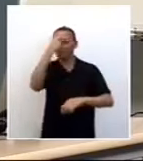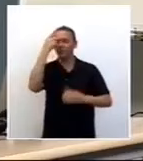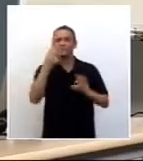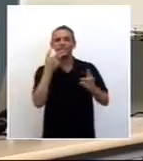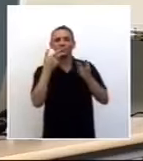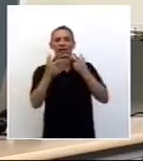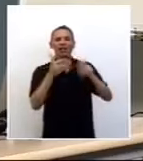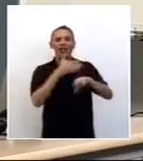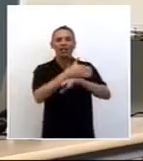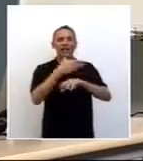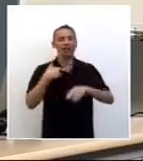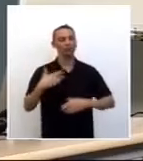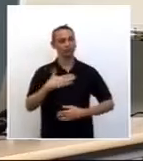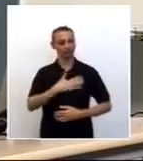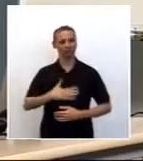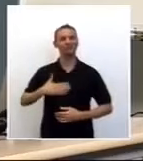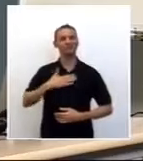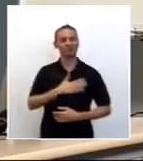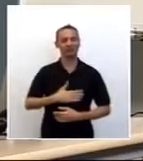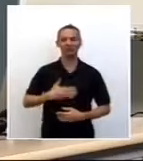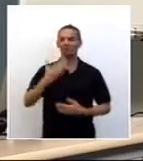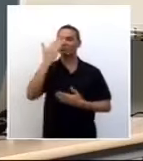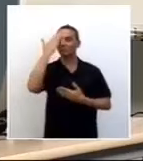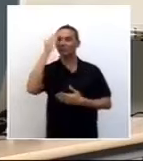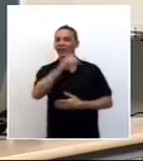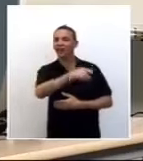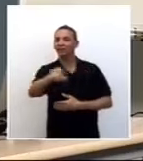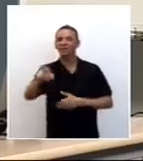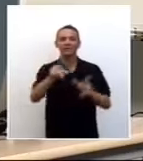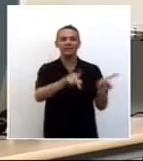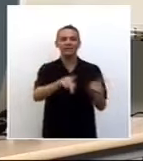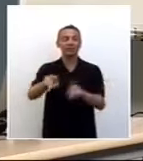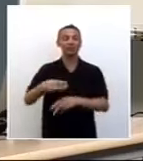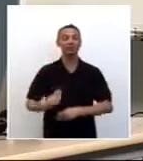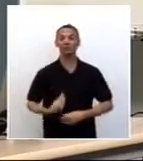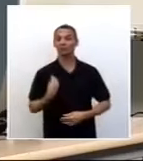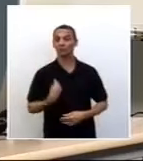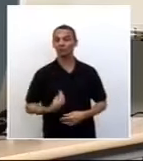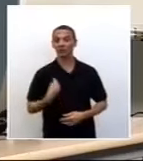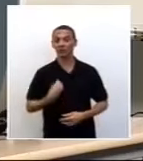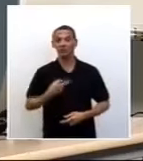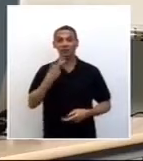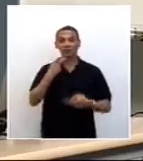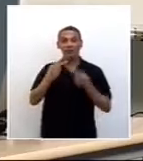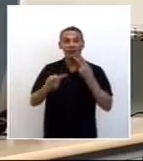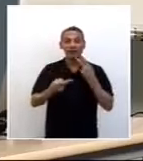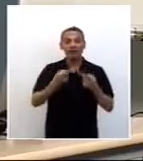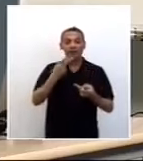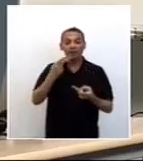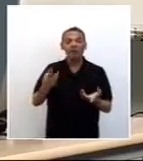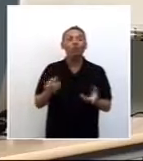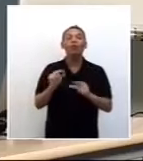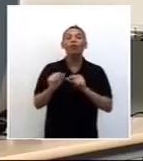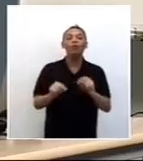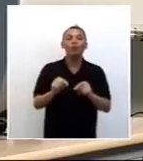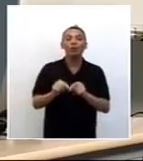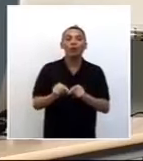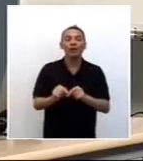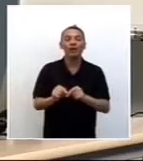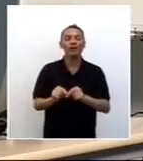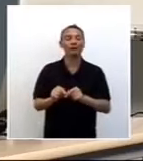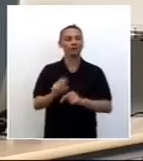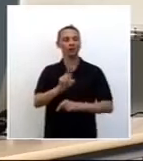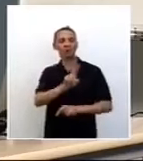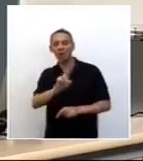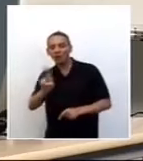comentários das da aula gostei bastante agradecer aos professores que participaram que disseram hey hey teacher esperam